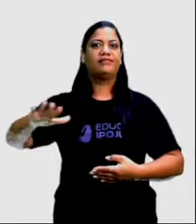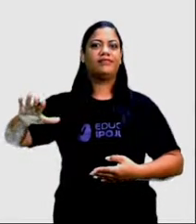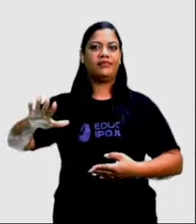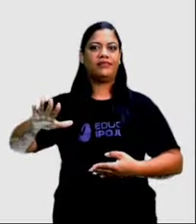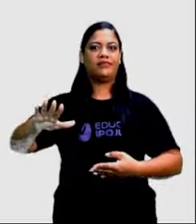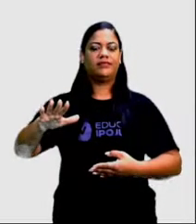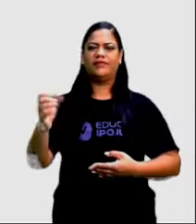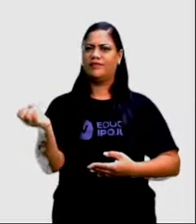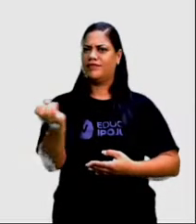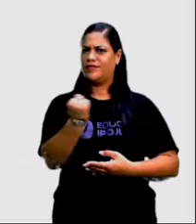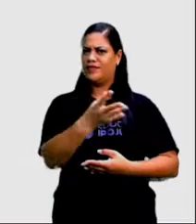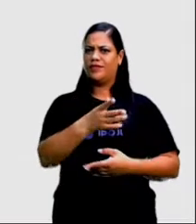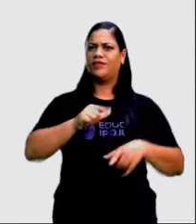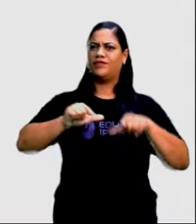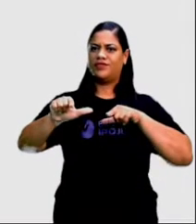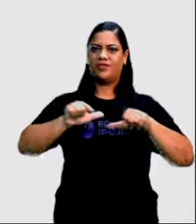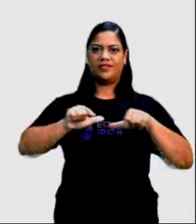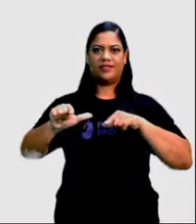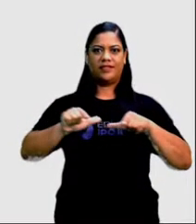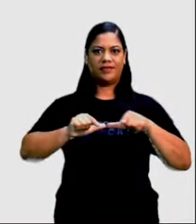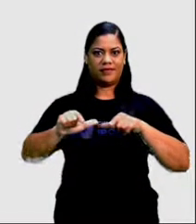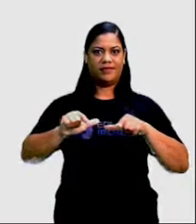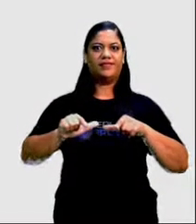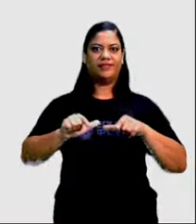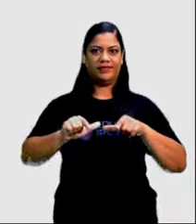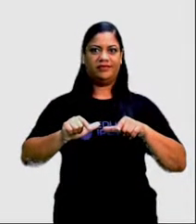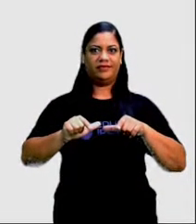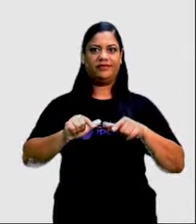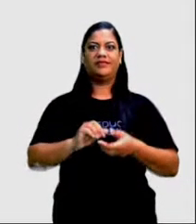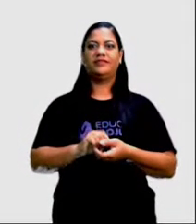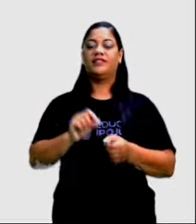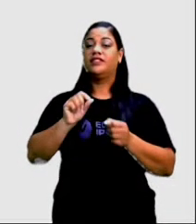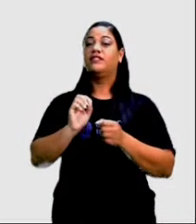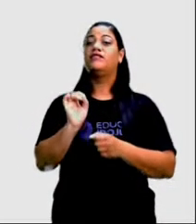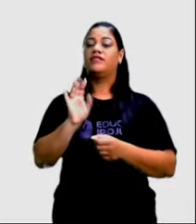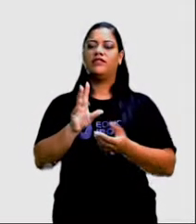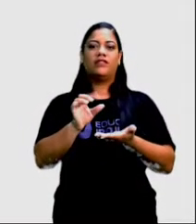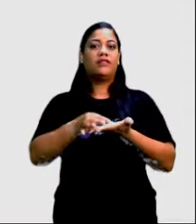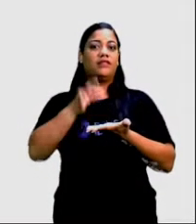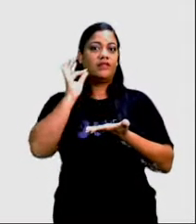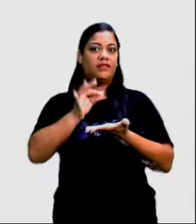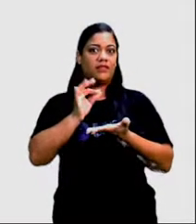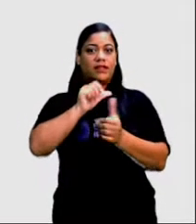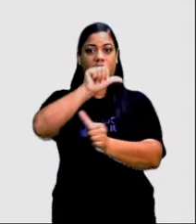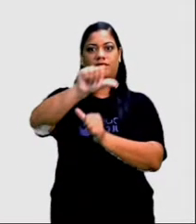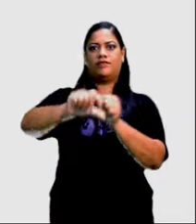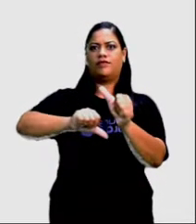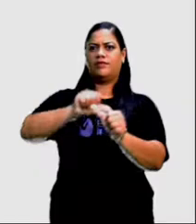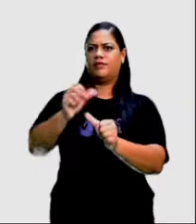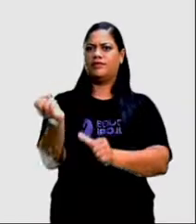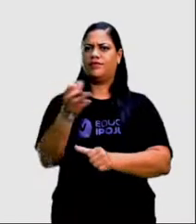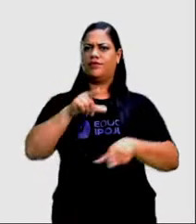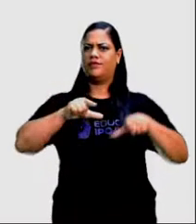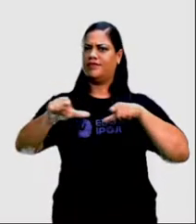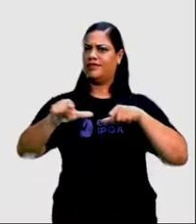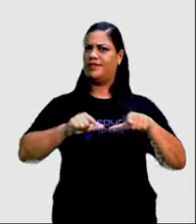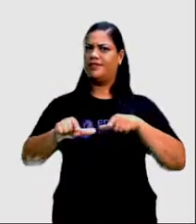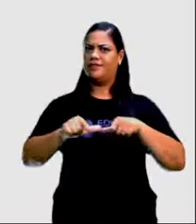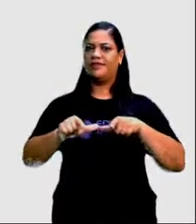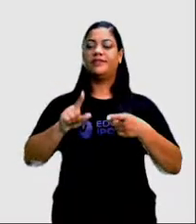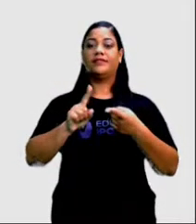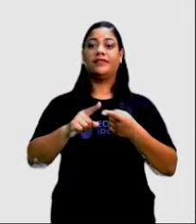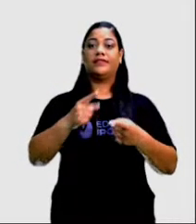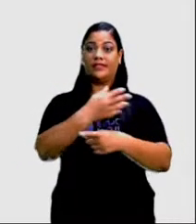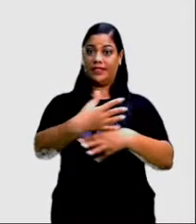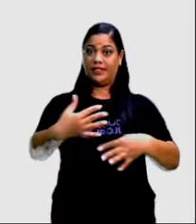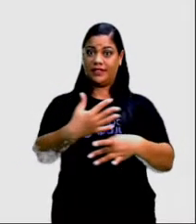novas atividades, novos trabalhos fora a produção de café. E esses novos trabalhos tanto era nos